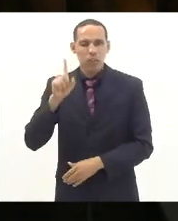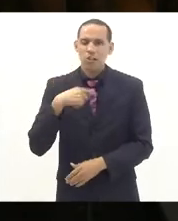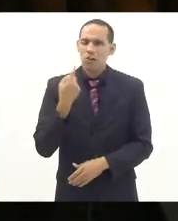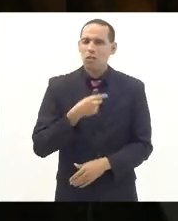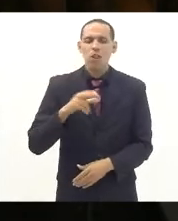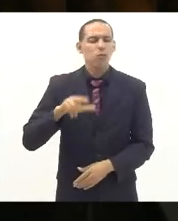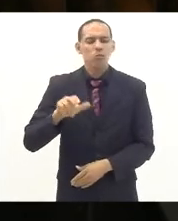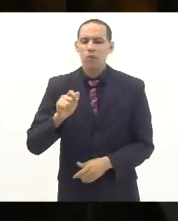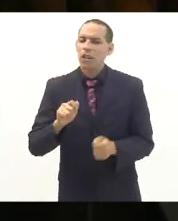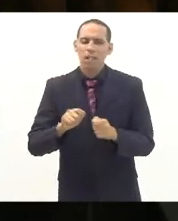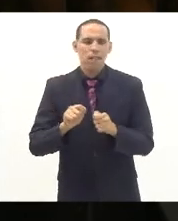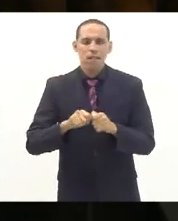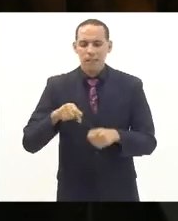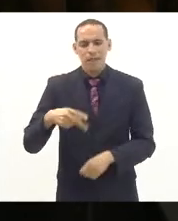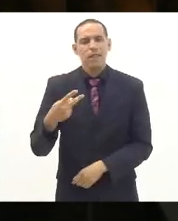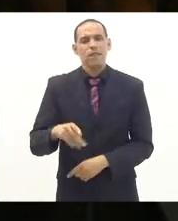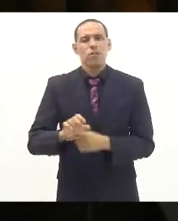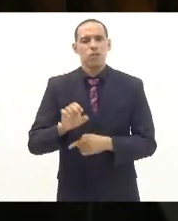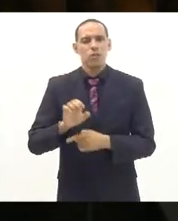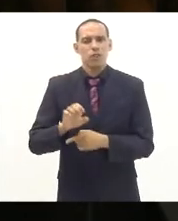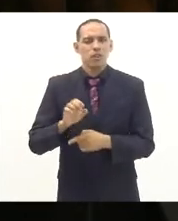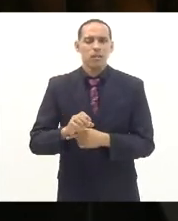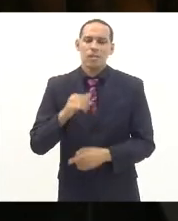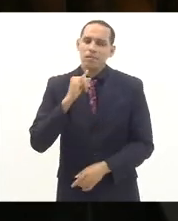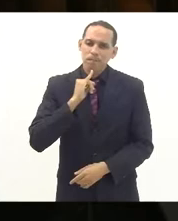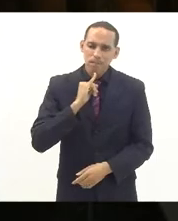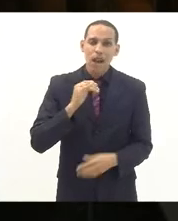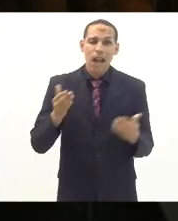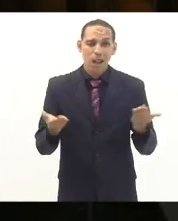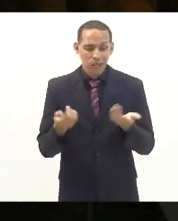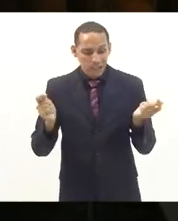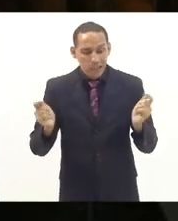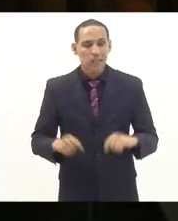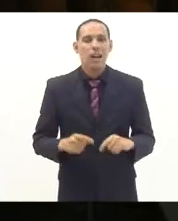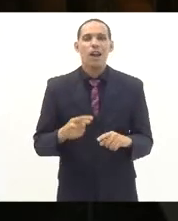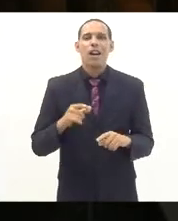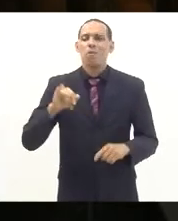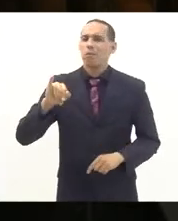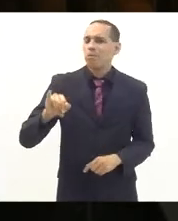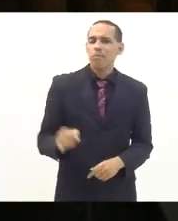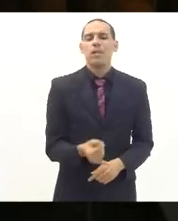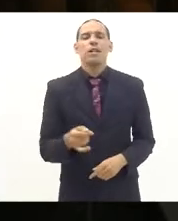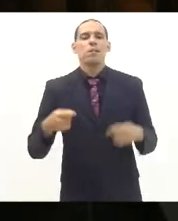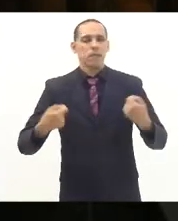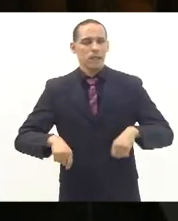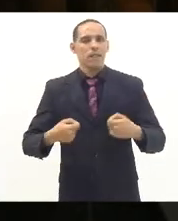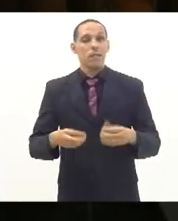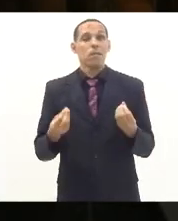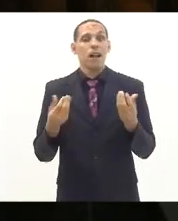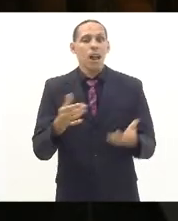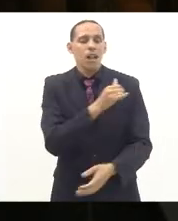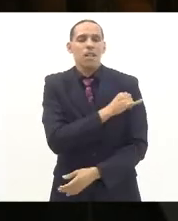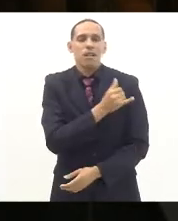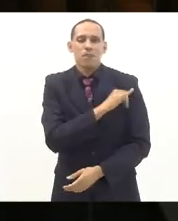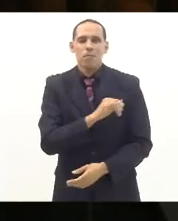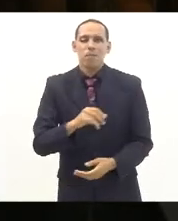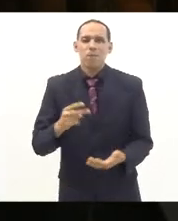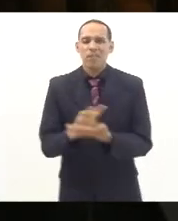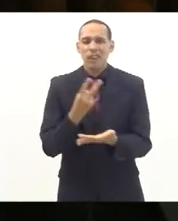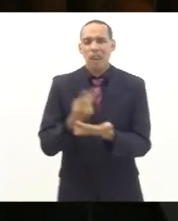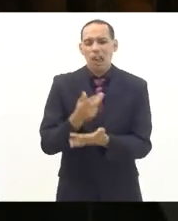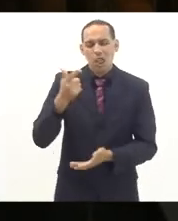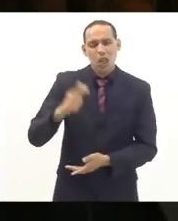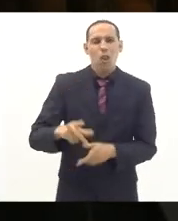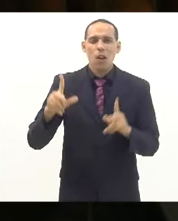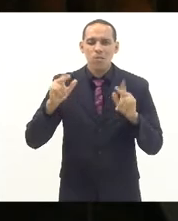Nunca fizemos isso em conta o estado EA um cenário favorável dessa vez que precisa aproveitar para que o Rio de Janeiro Não cometa os mesmos